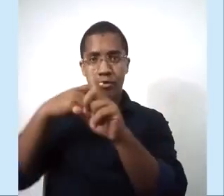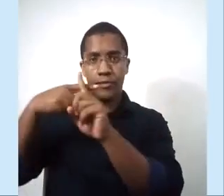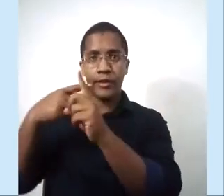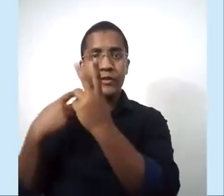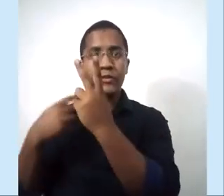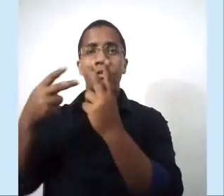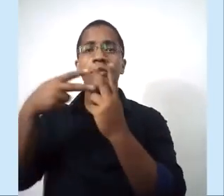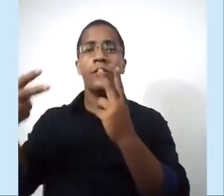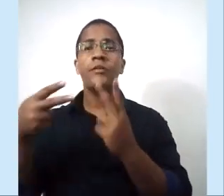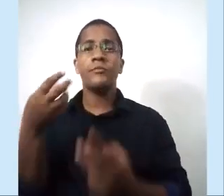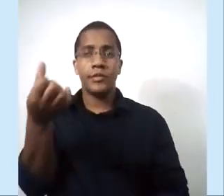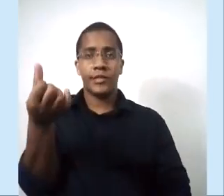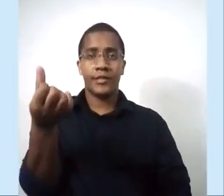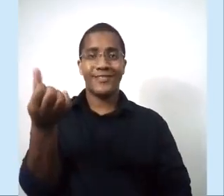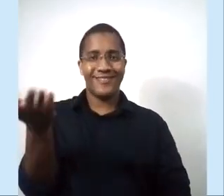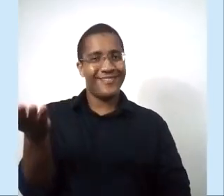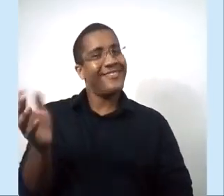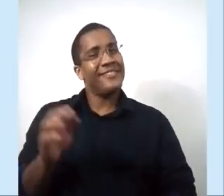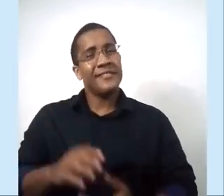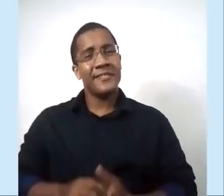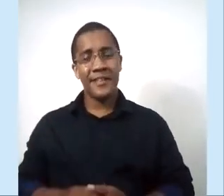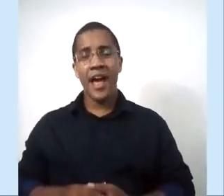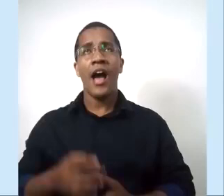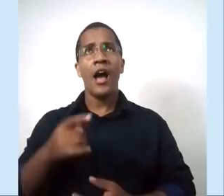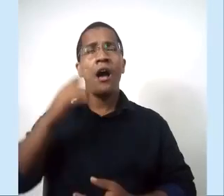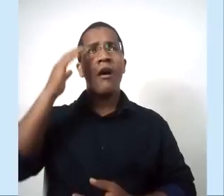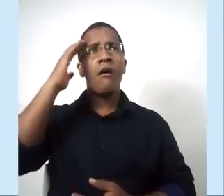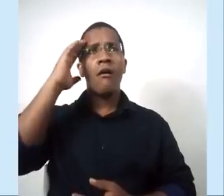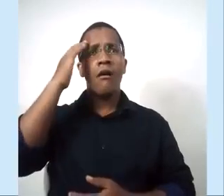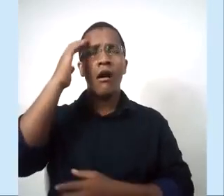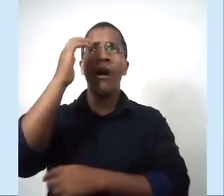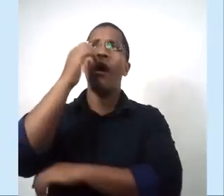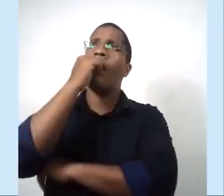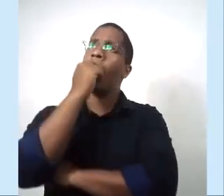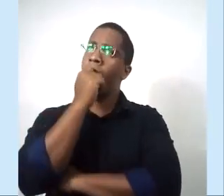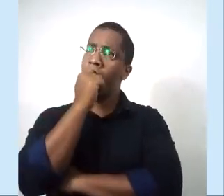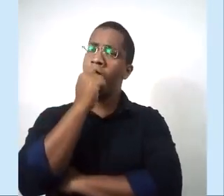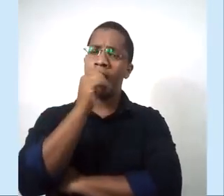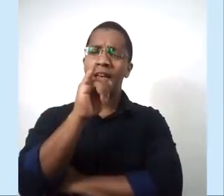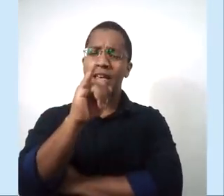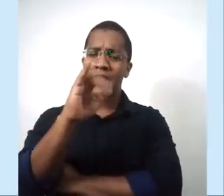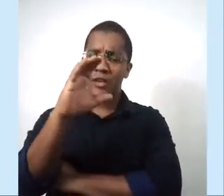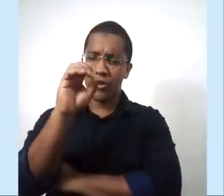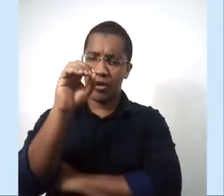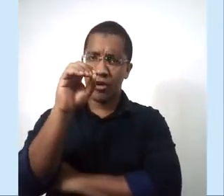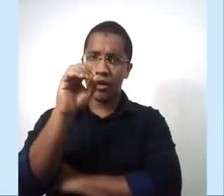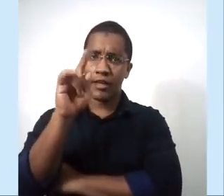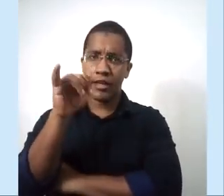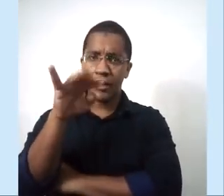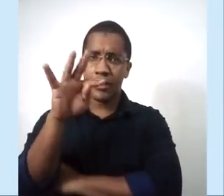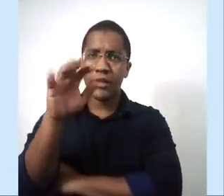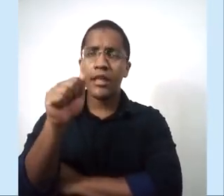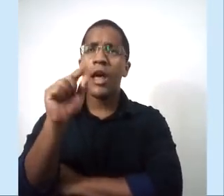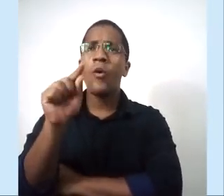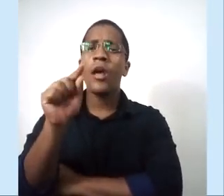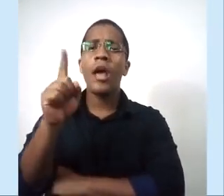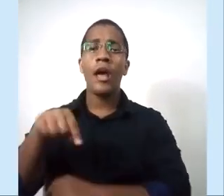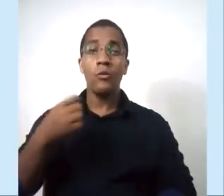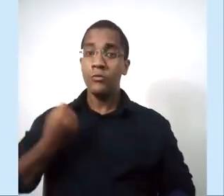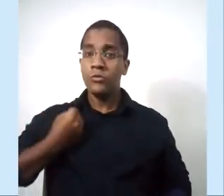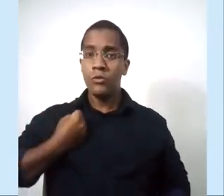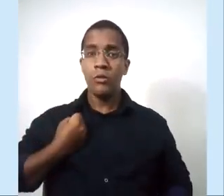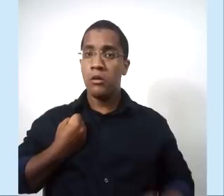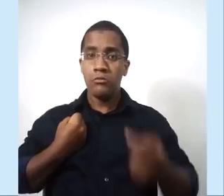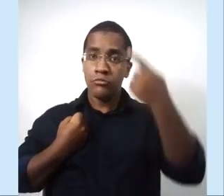2, 6. Então, a partir daí, a gente começa a entender a incógnita. A incógnita é um número que eu não